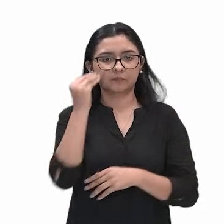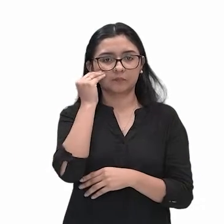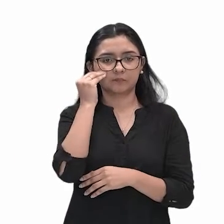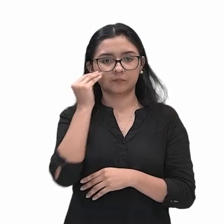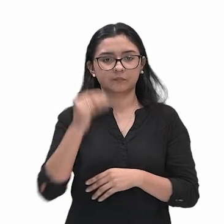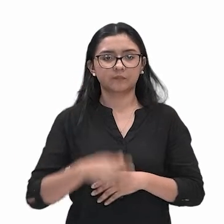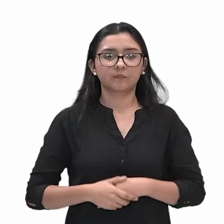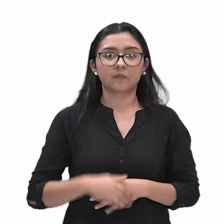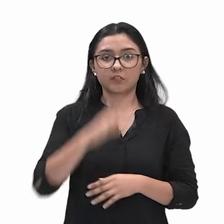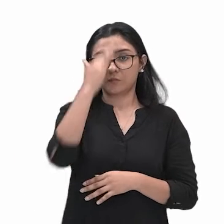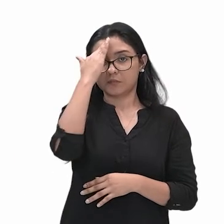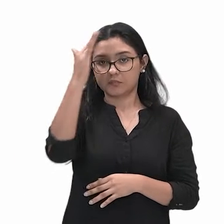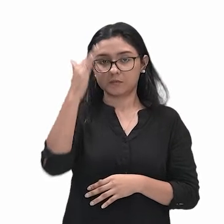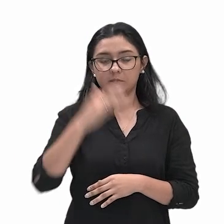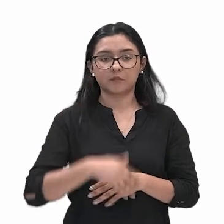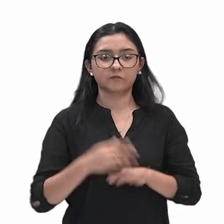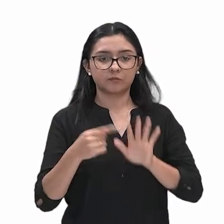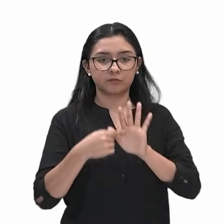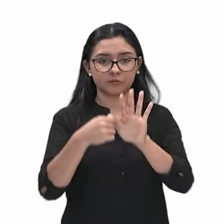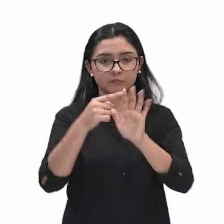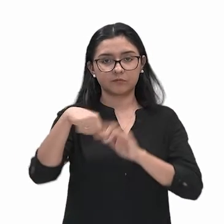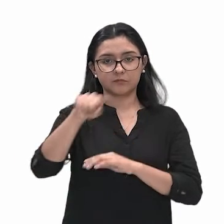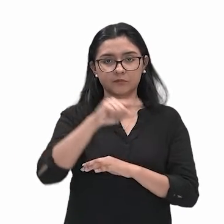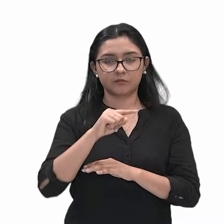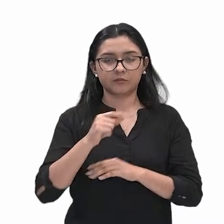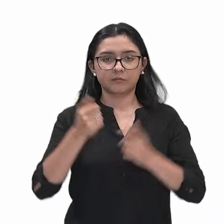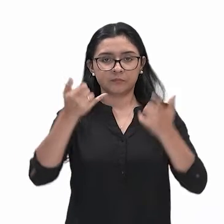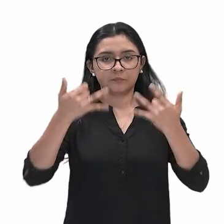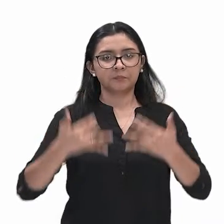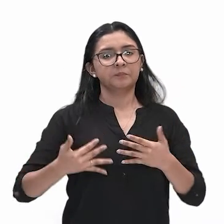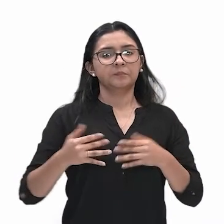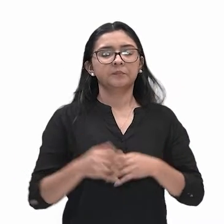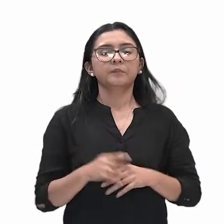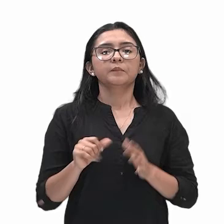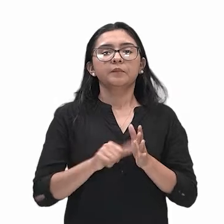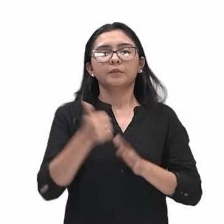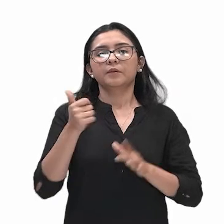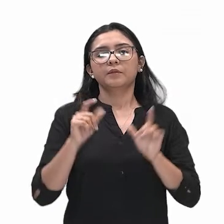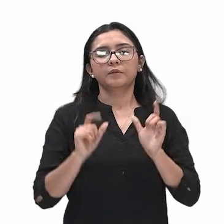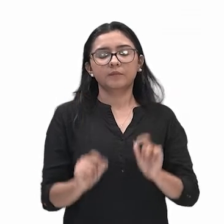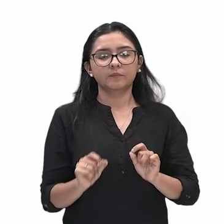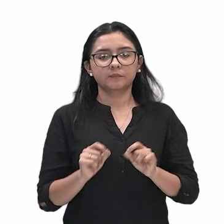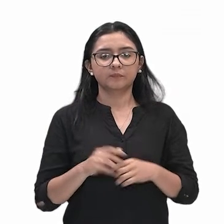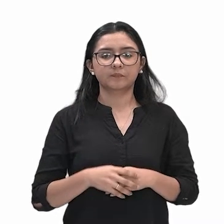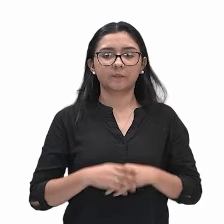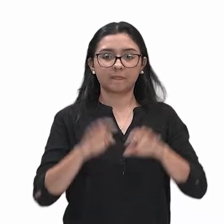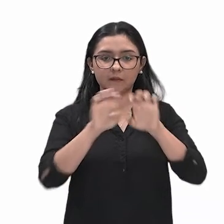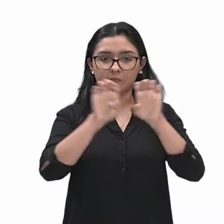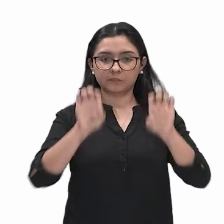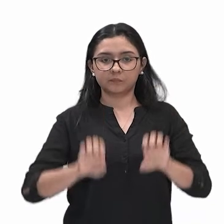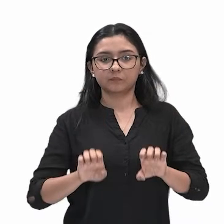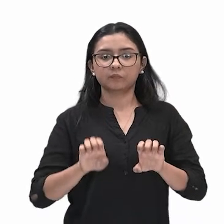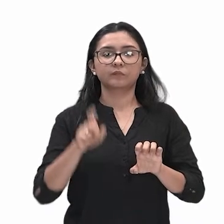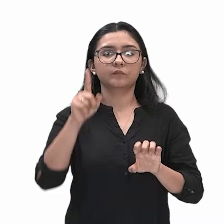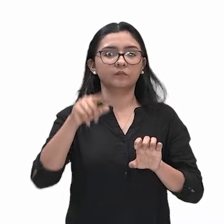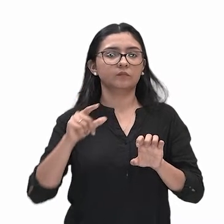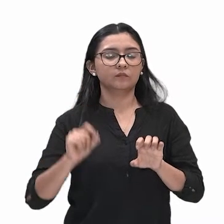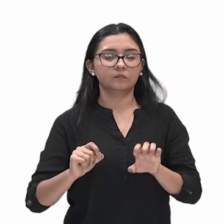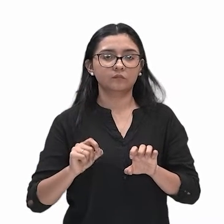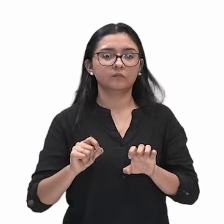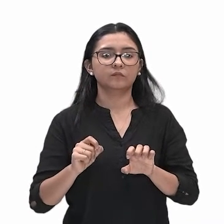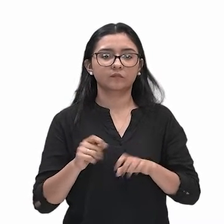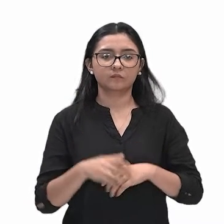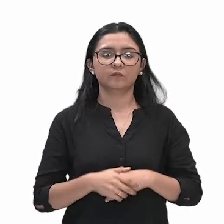as principais que eu trouxe para vocês, né? Primeira delas, estrutural, que é essa que eu